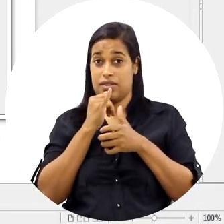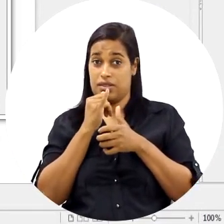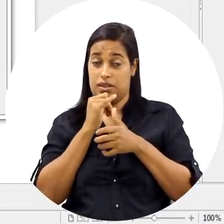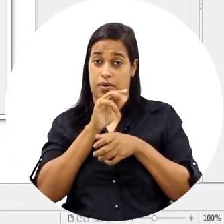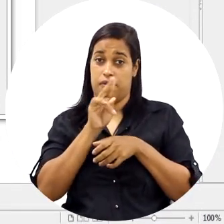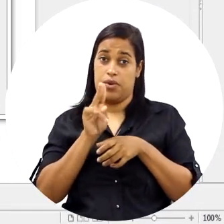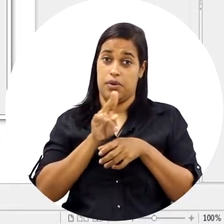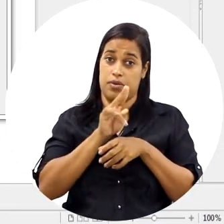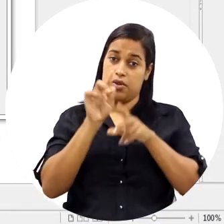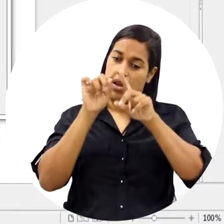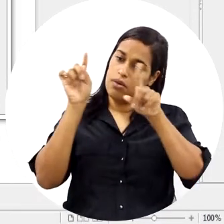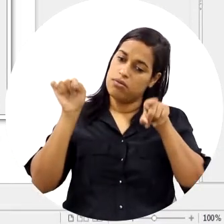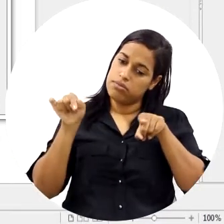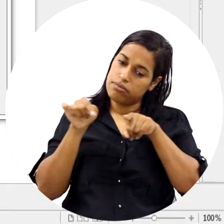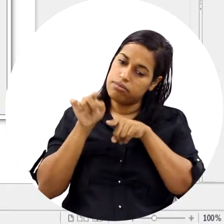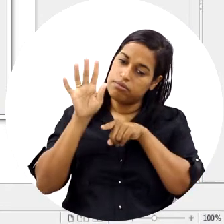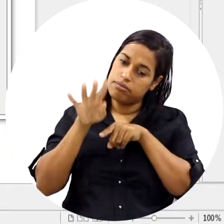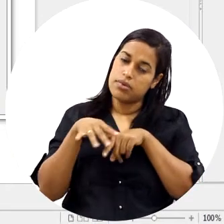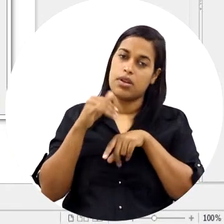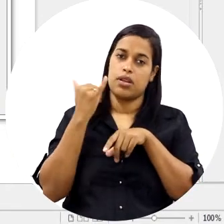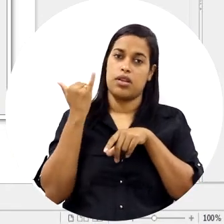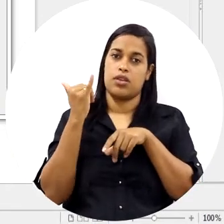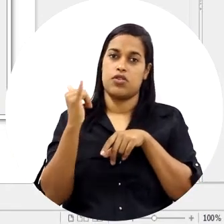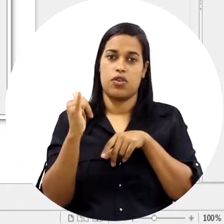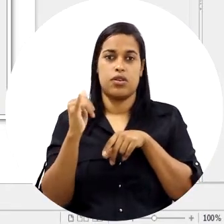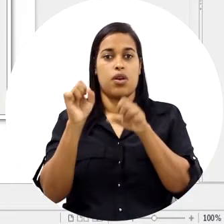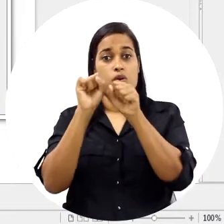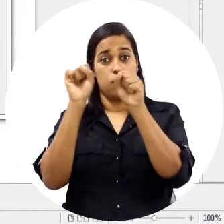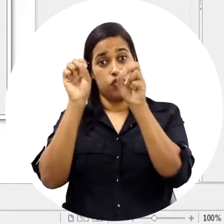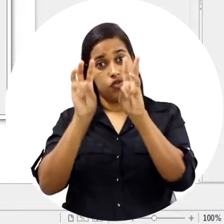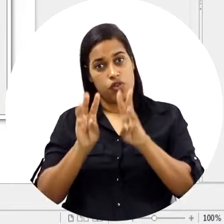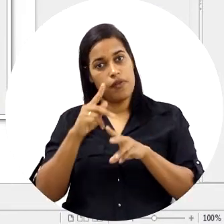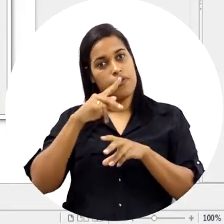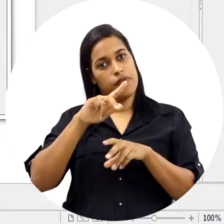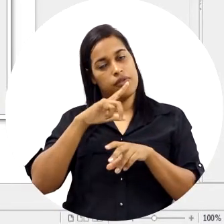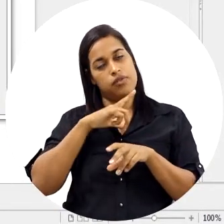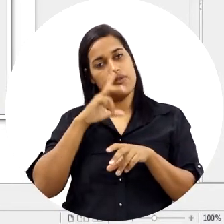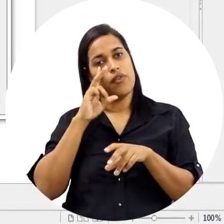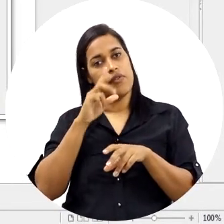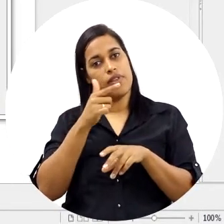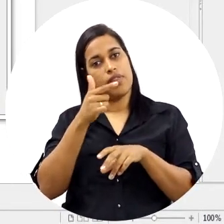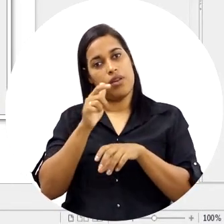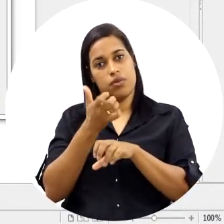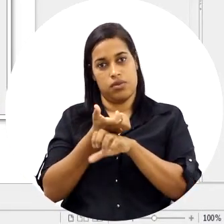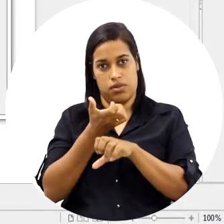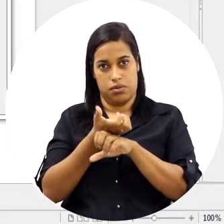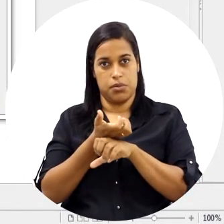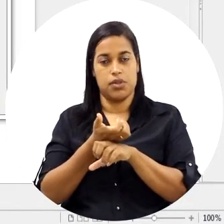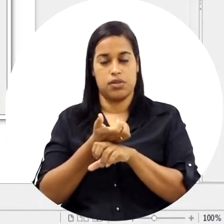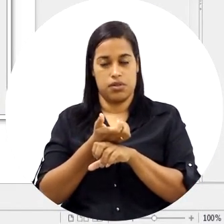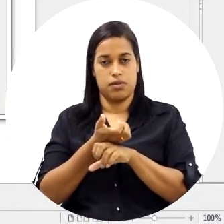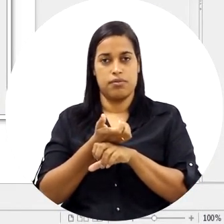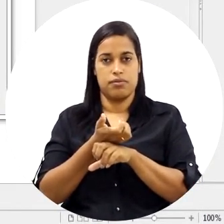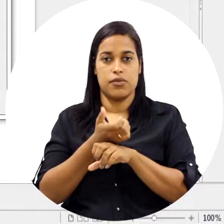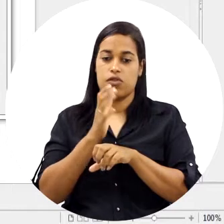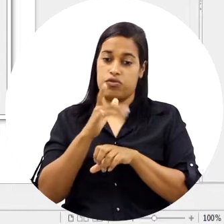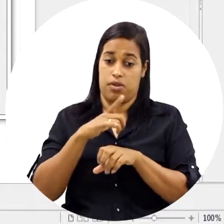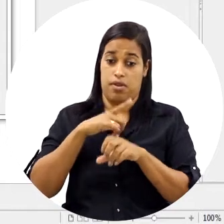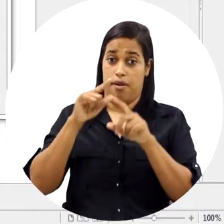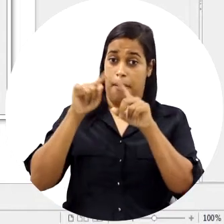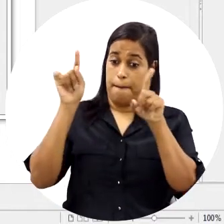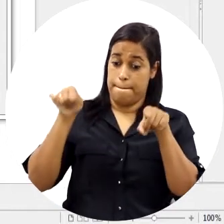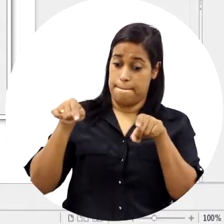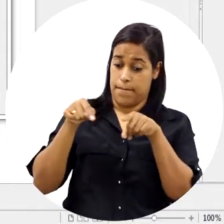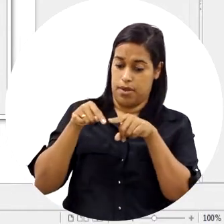gente vai utilizar uma planilha eletrônica, que é um software que vocês vão trabalhar na próxima disciplina. Então, tem aqui planilha,